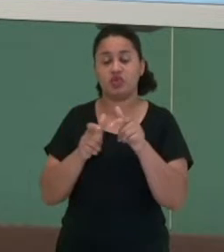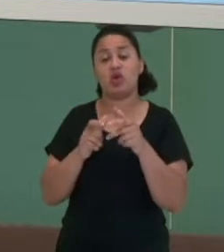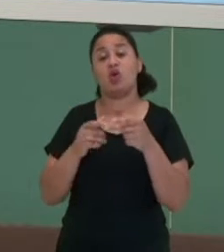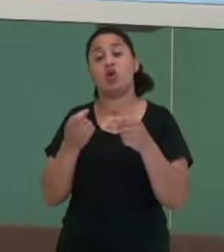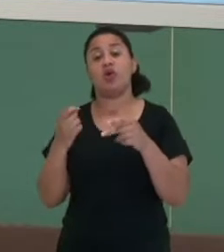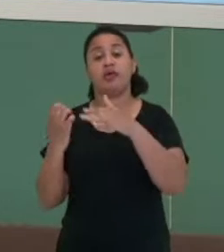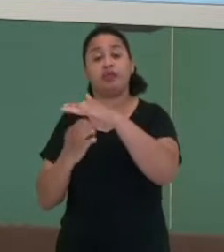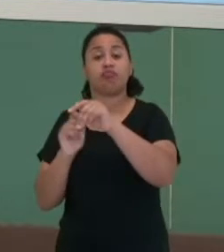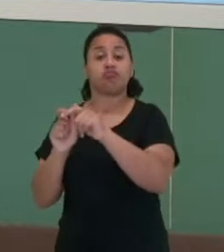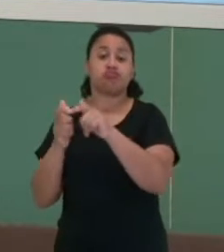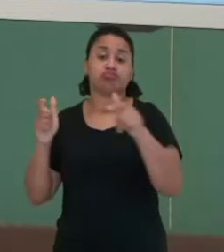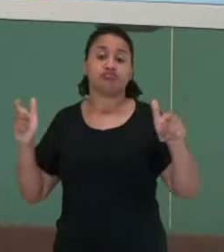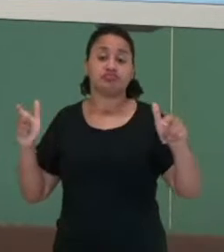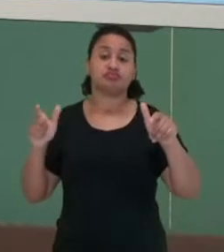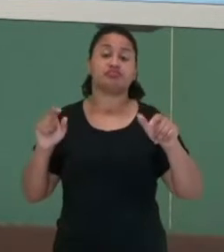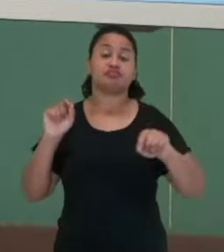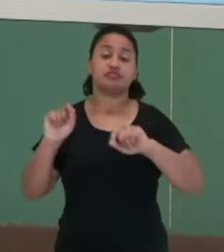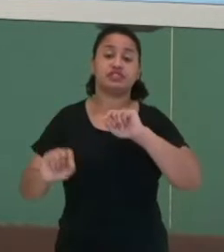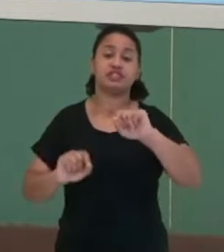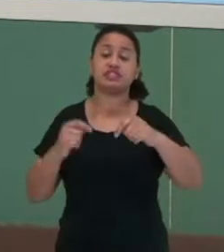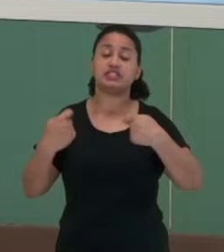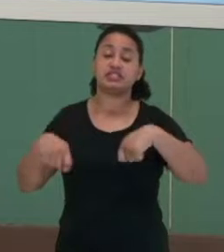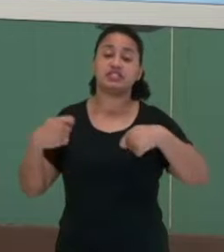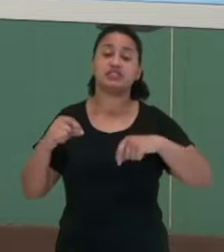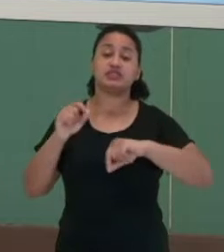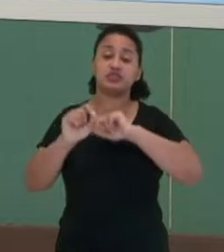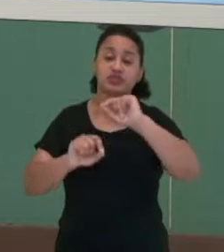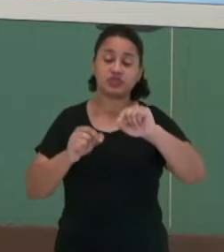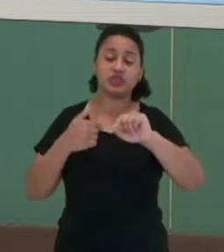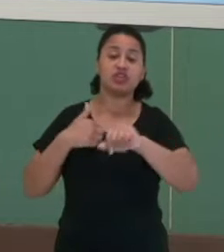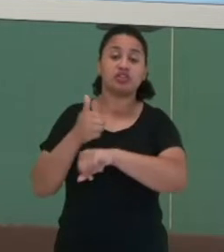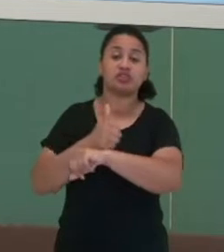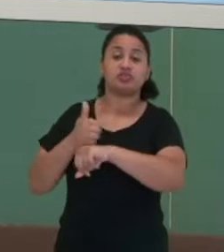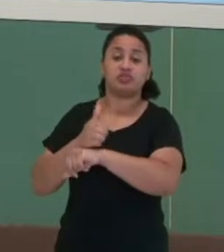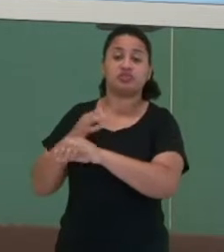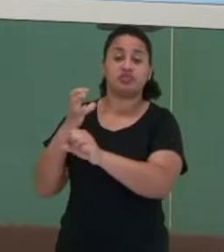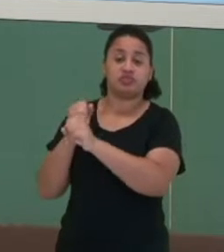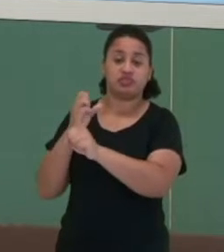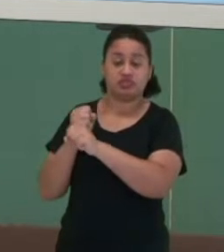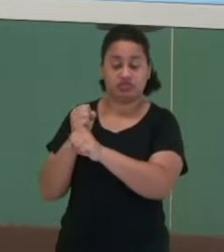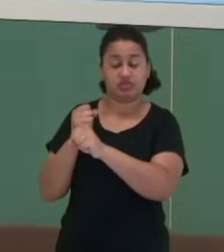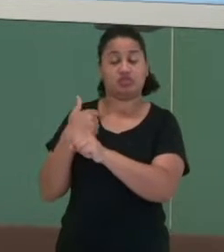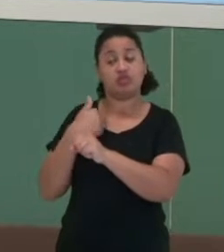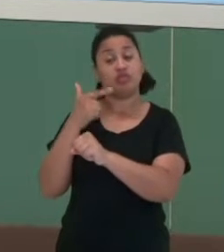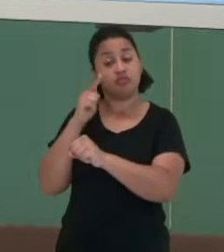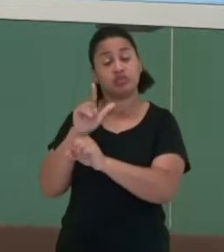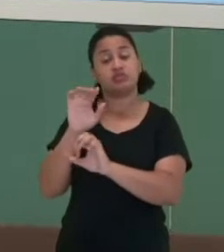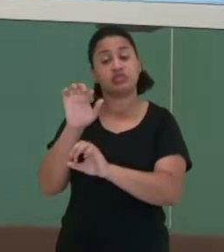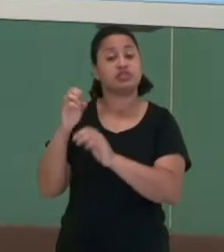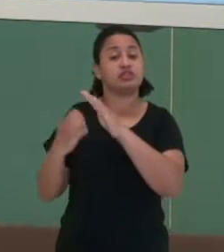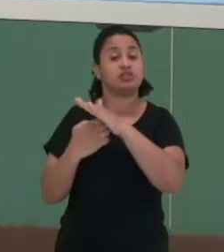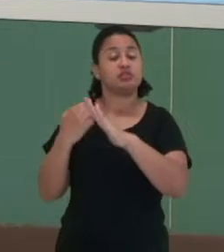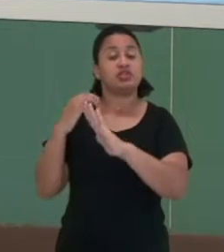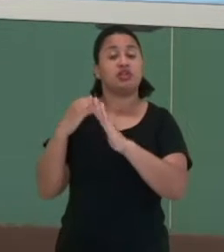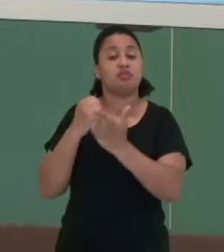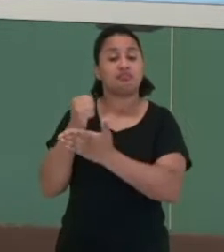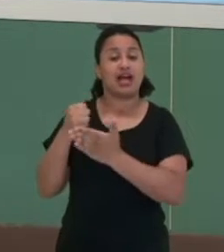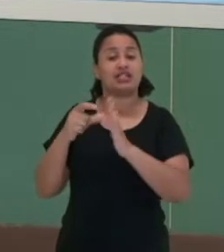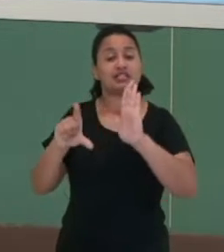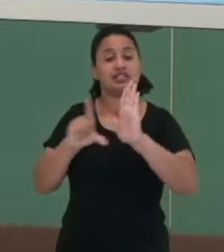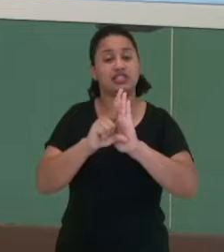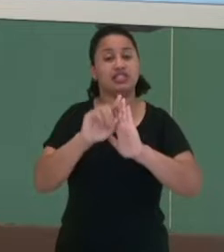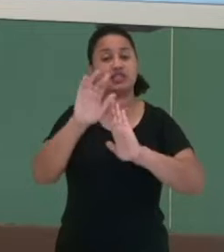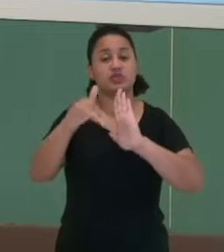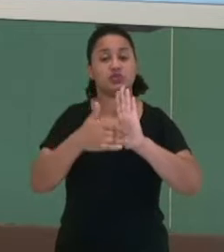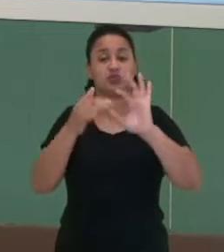grande empresa, ele vai ter que procurar, obviamente, daí um contador para legalizar essa empresa. Mas vamos supor que